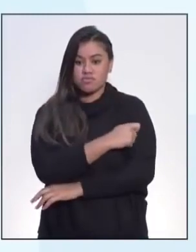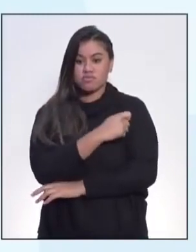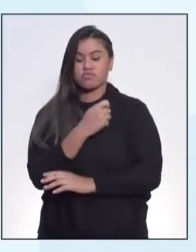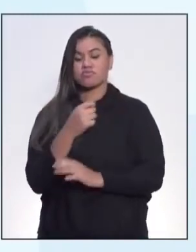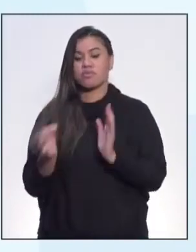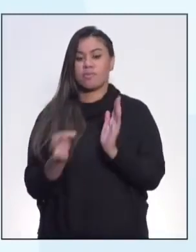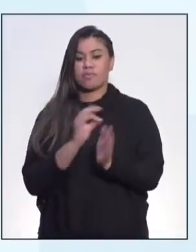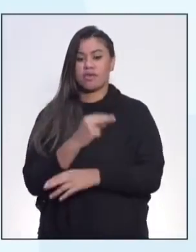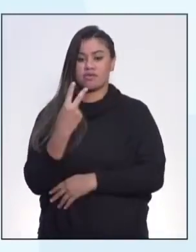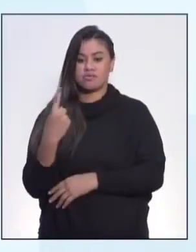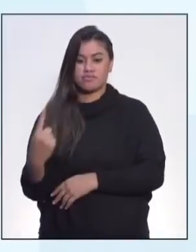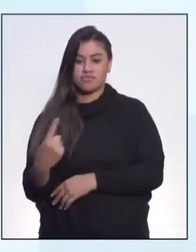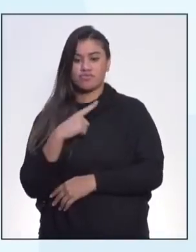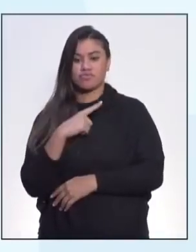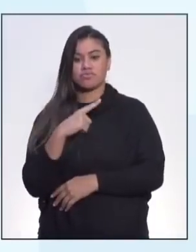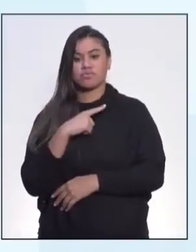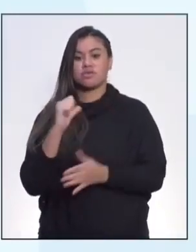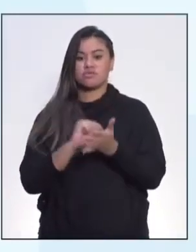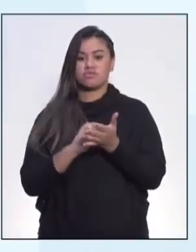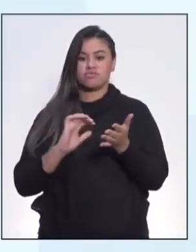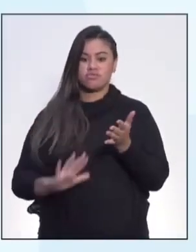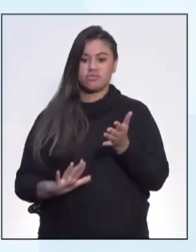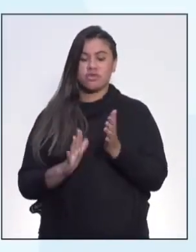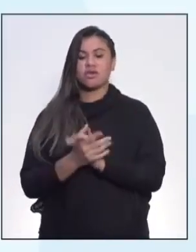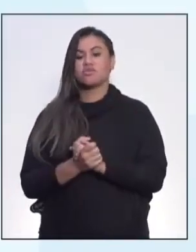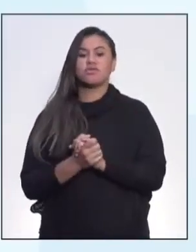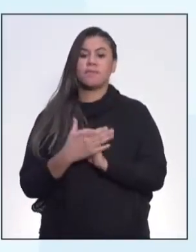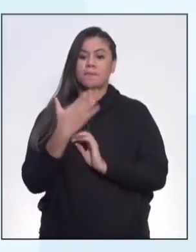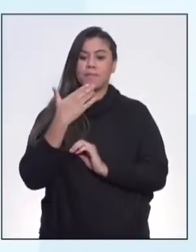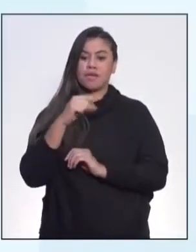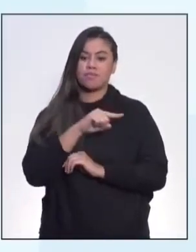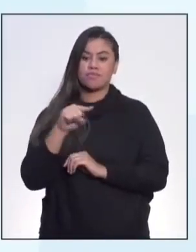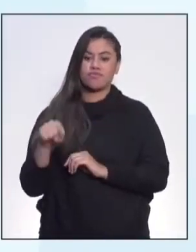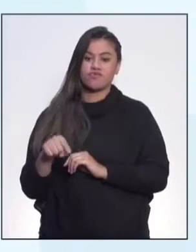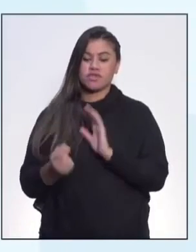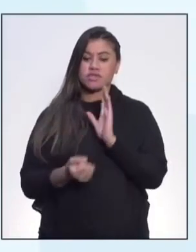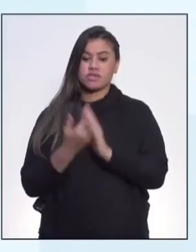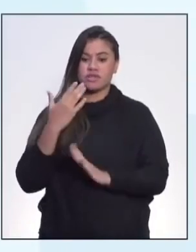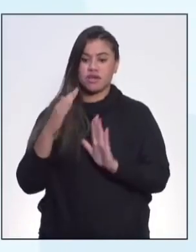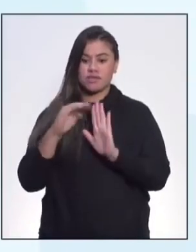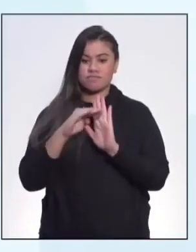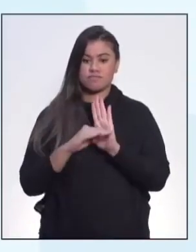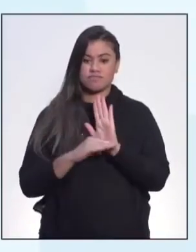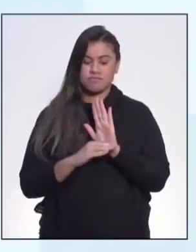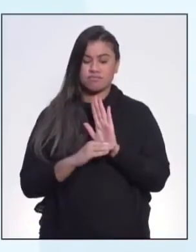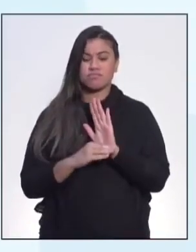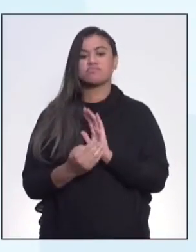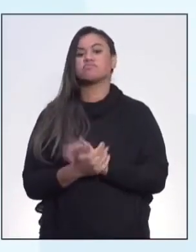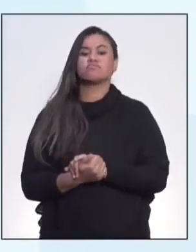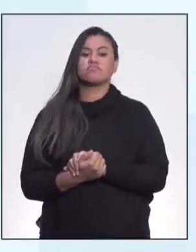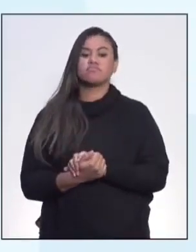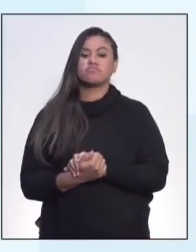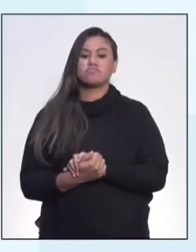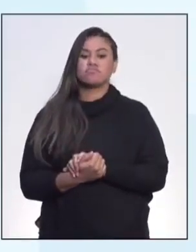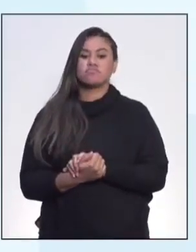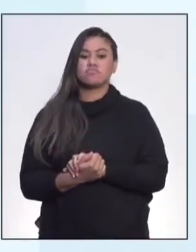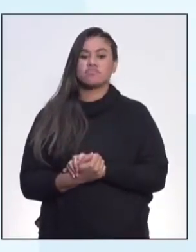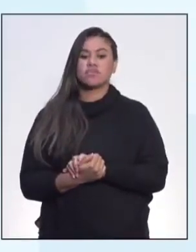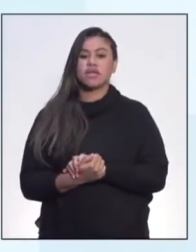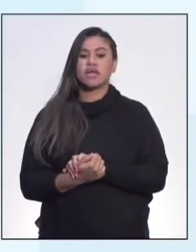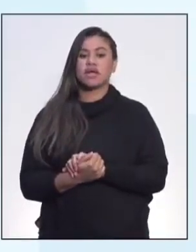página 21, vai ter um exercício desse, só que lá já pede para você construir o esboço, que vai ser a nossa atividade 3, tá bom? Lá